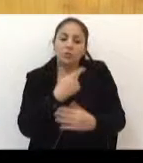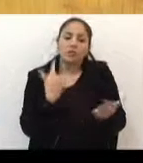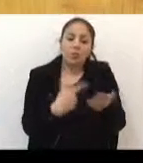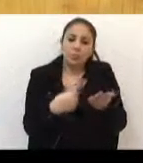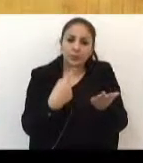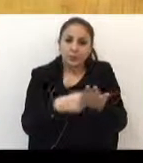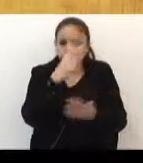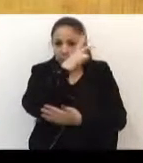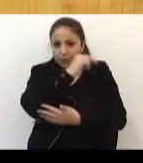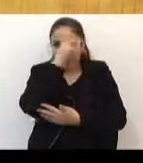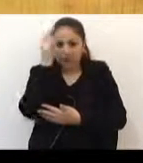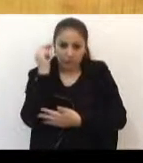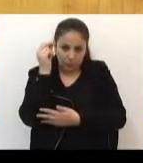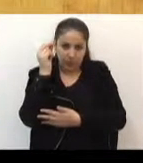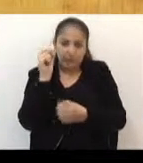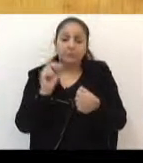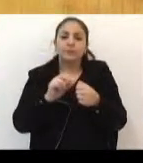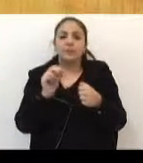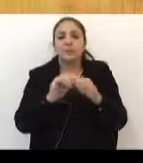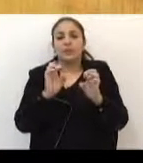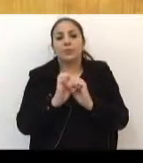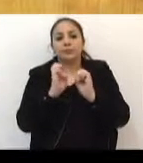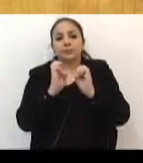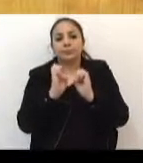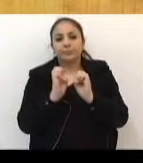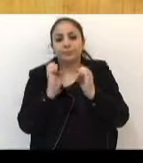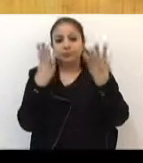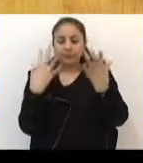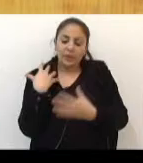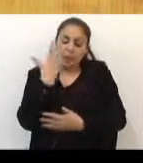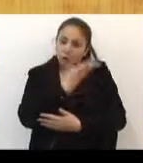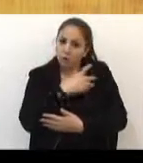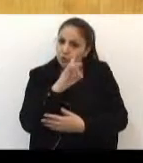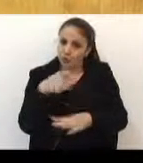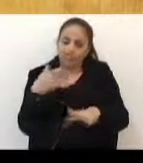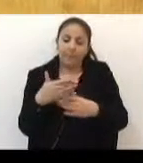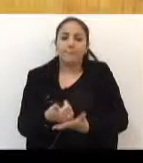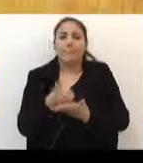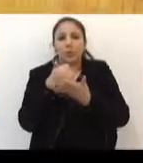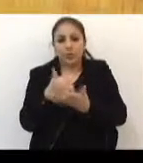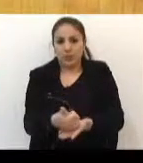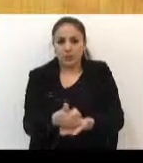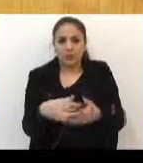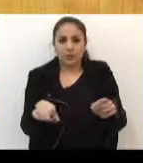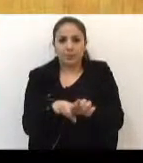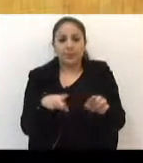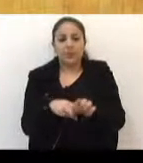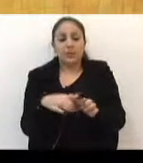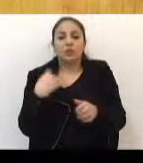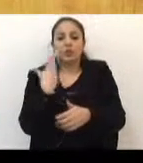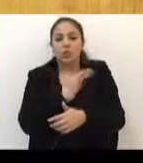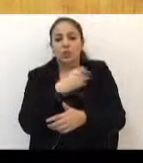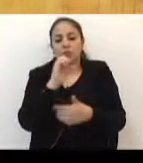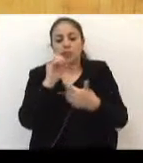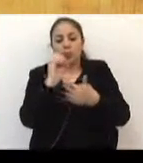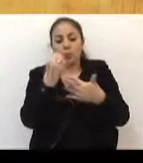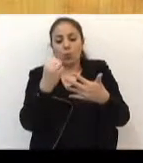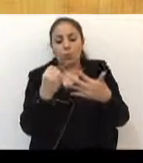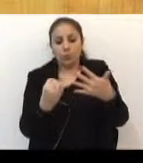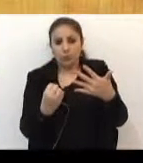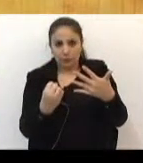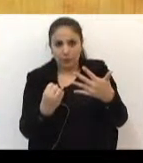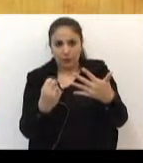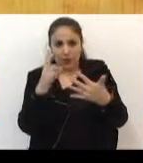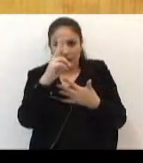Municipal, que é a promotora do evento, nós somos coparceiras, né? E as entidades nós definimos em 8 subtítulos, né?